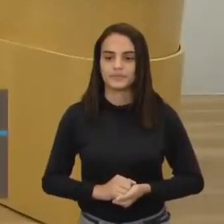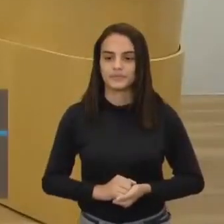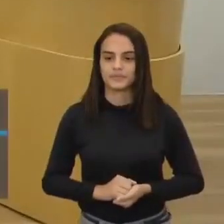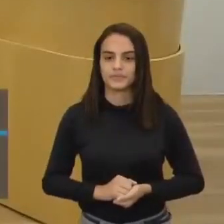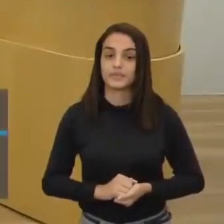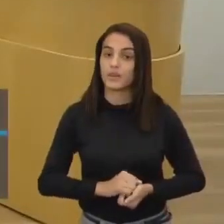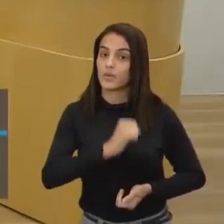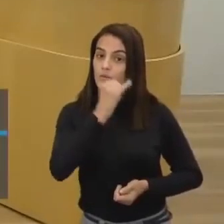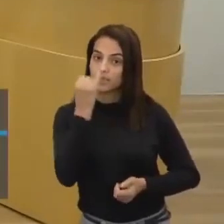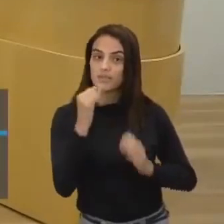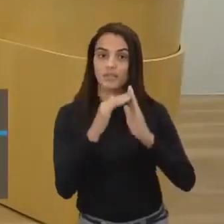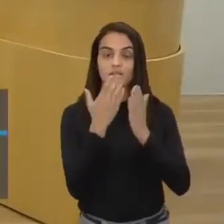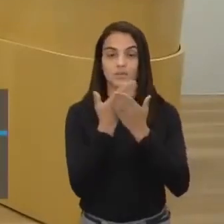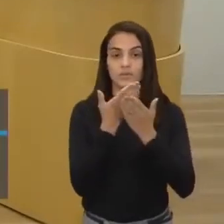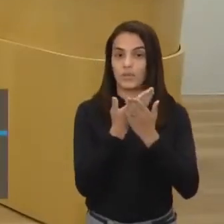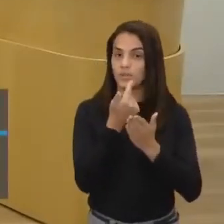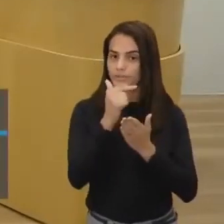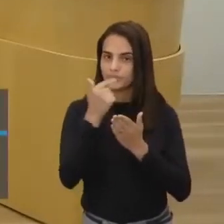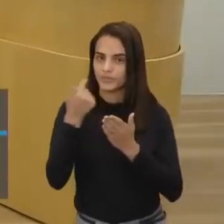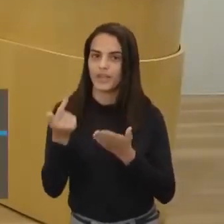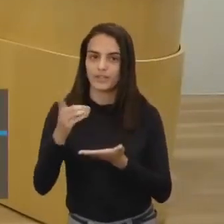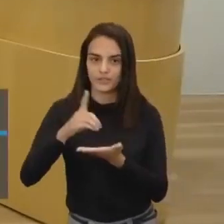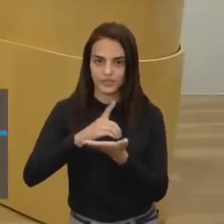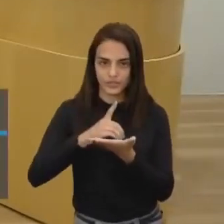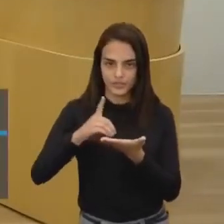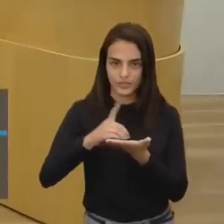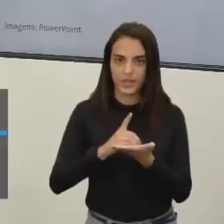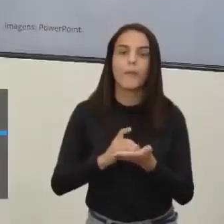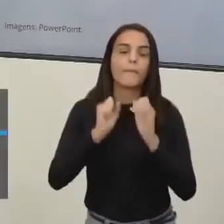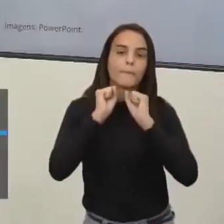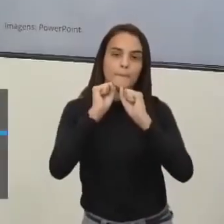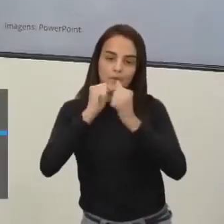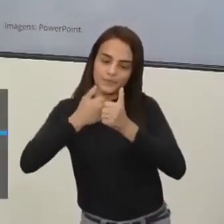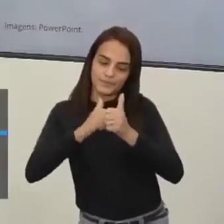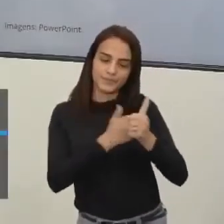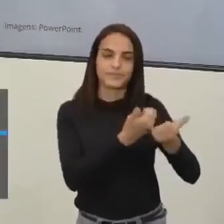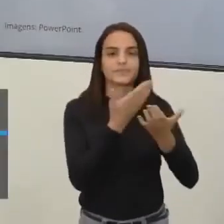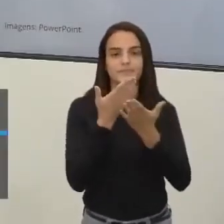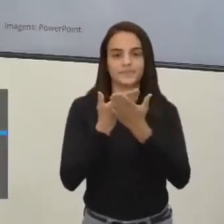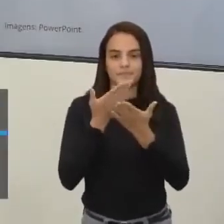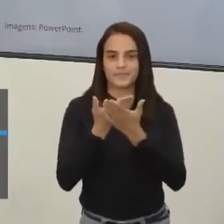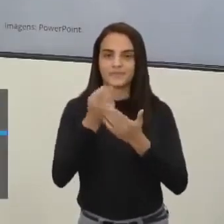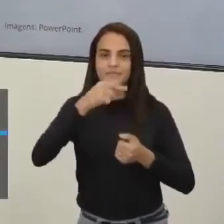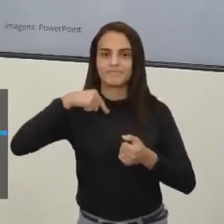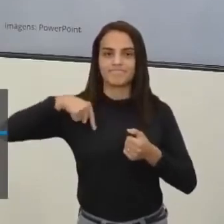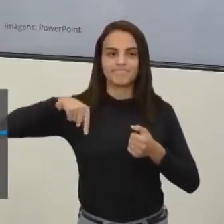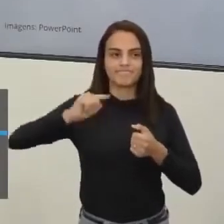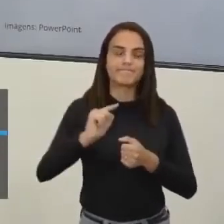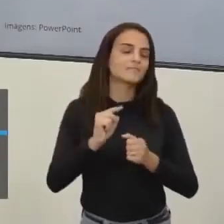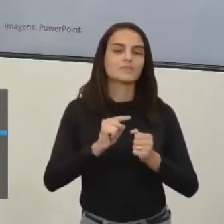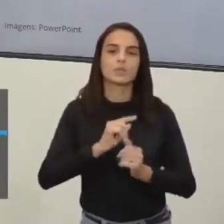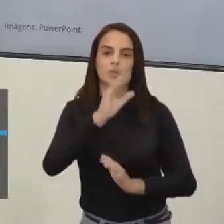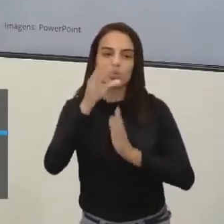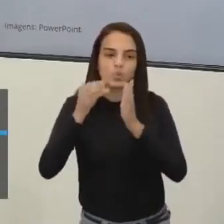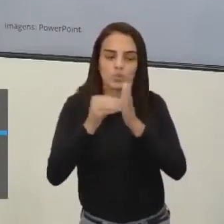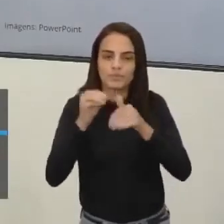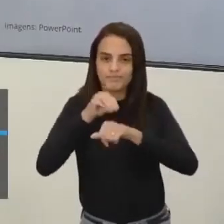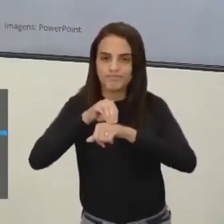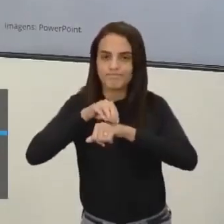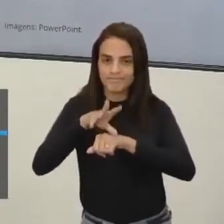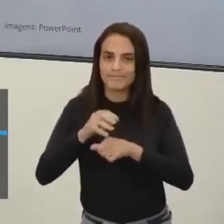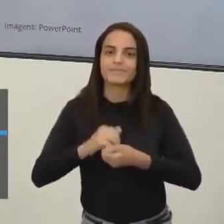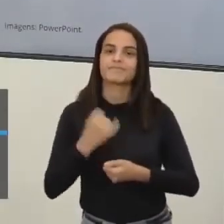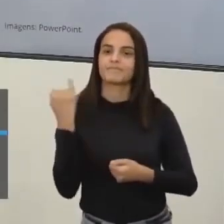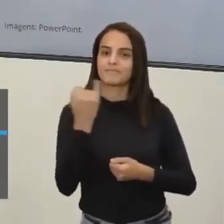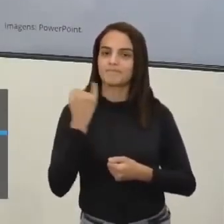na escola ainda não tem, nós temos a versão digital, mas você pode muito bem acompanhar a aula aqui com a gente, que a gente vai te dar todas as diretrizes necessárias para